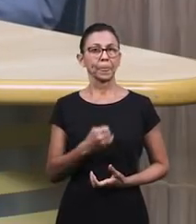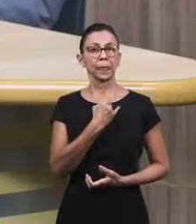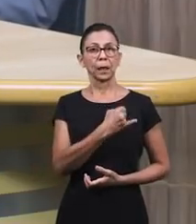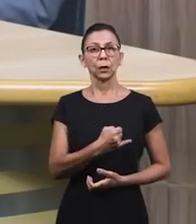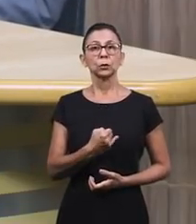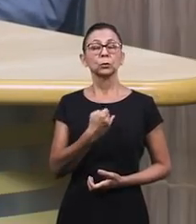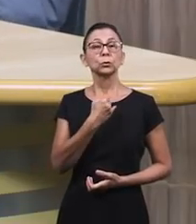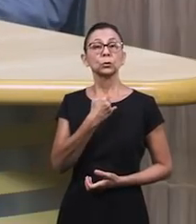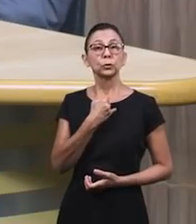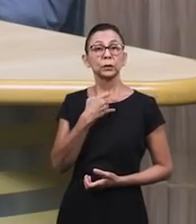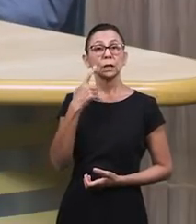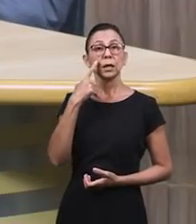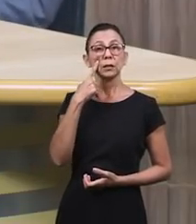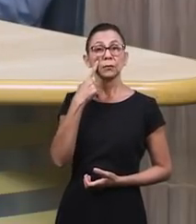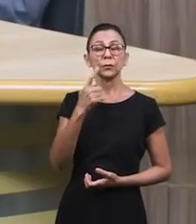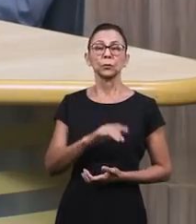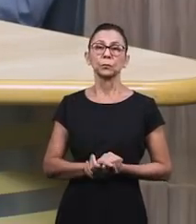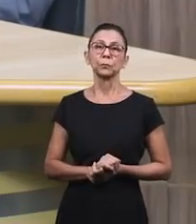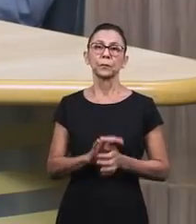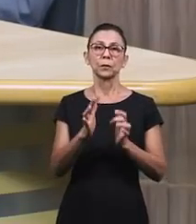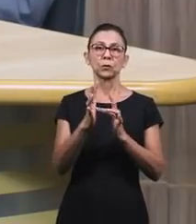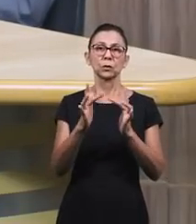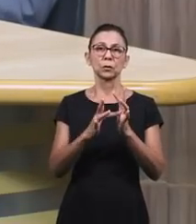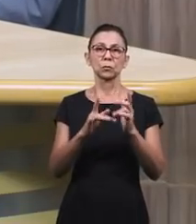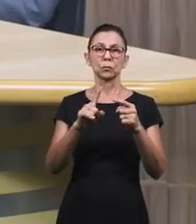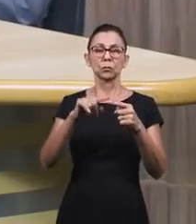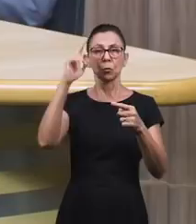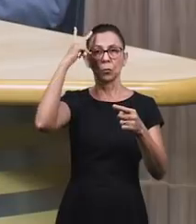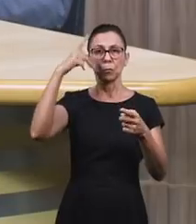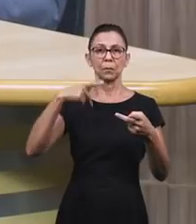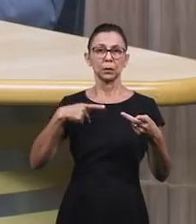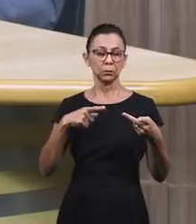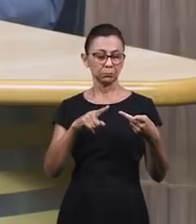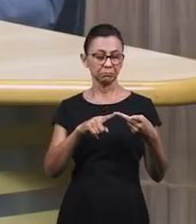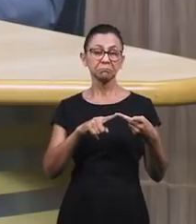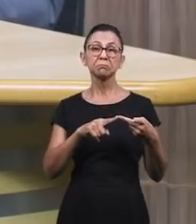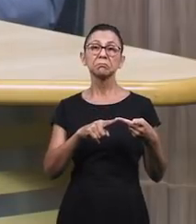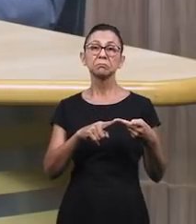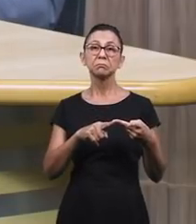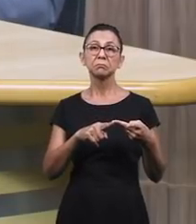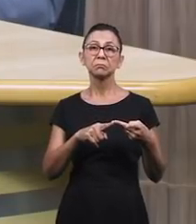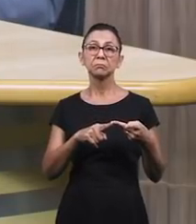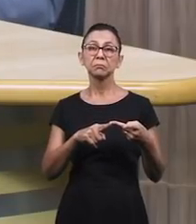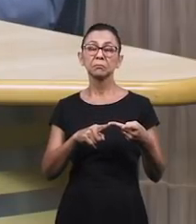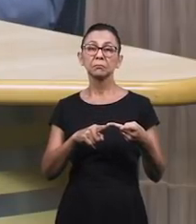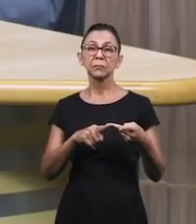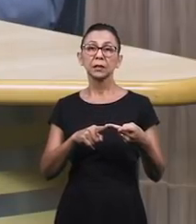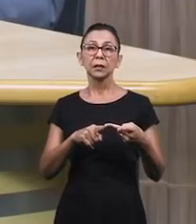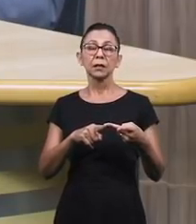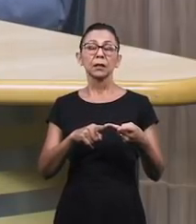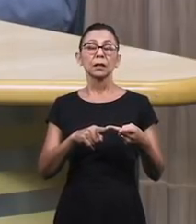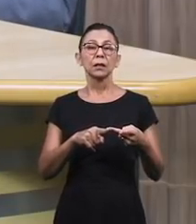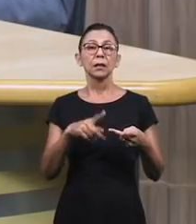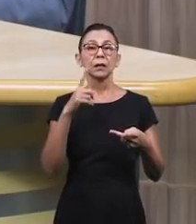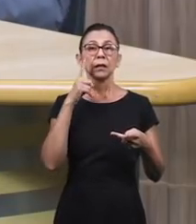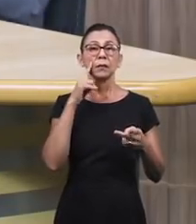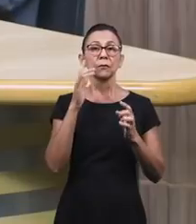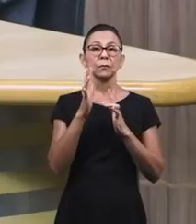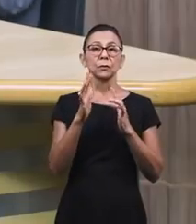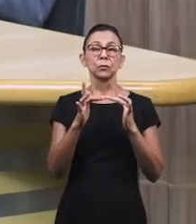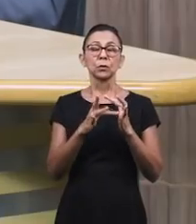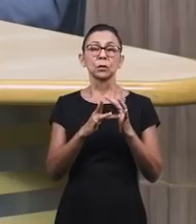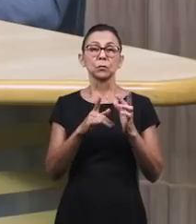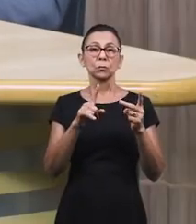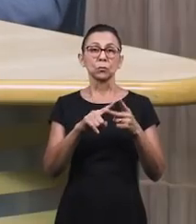como ressurreto e viu Jesus glorificado. Quer dizer, ele Glória a Deus. Tanto é que Isaías, que